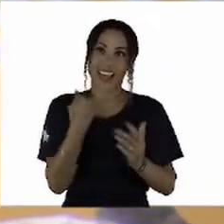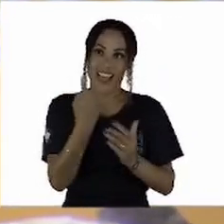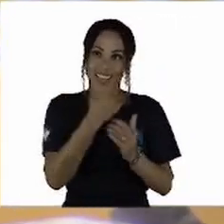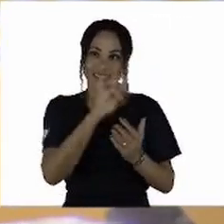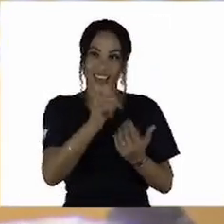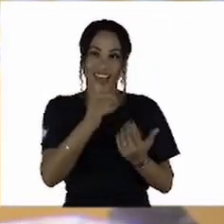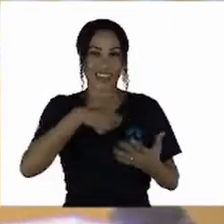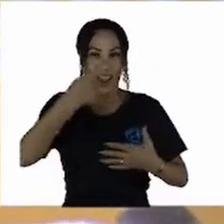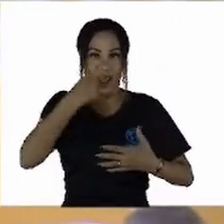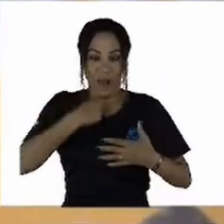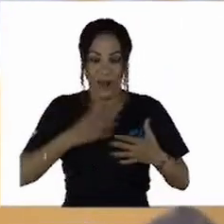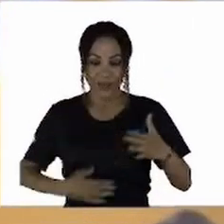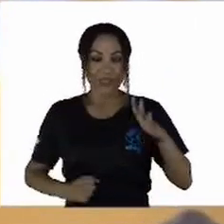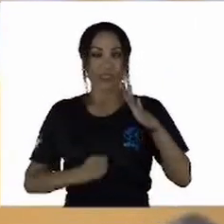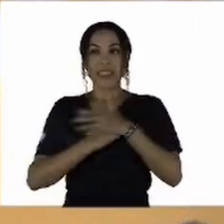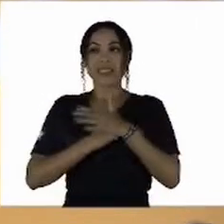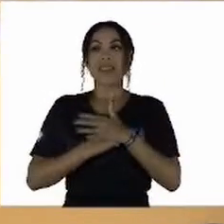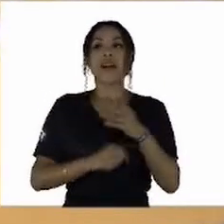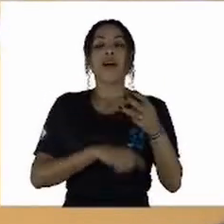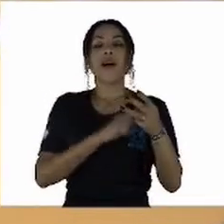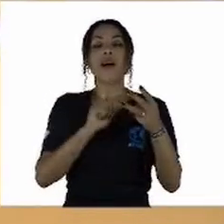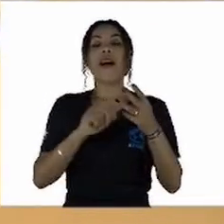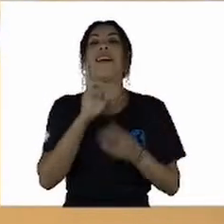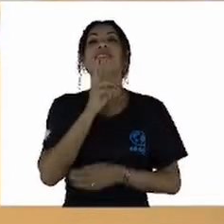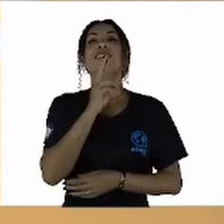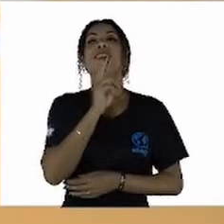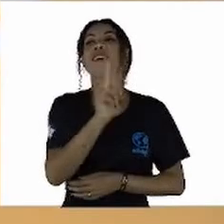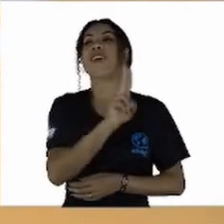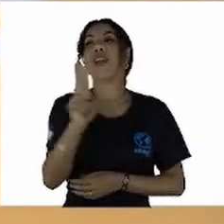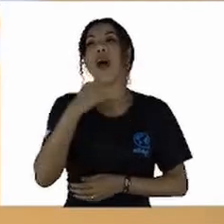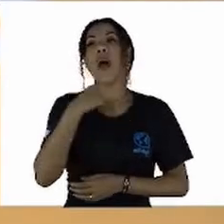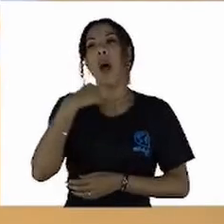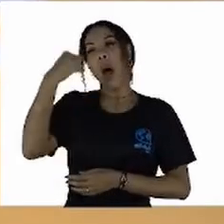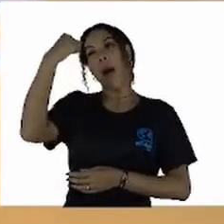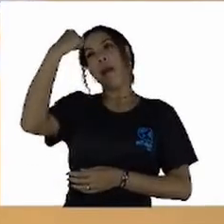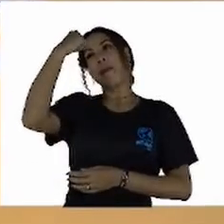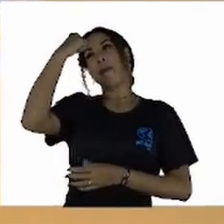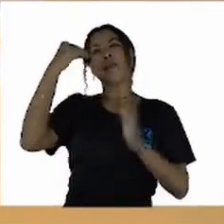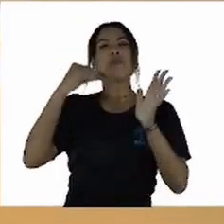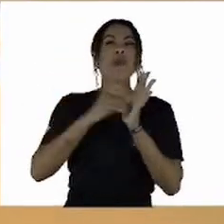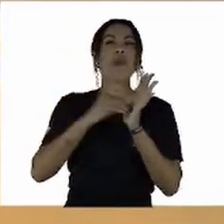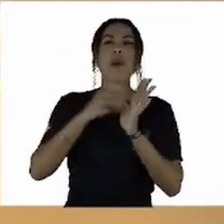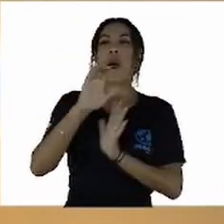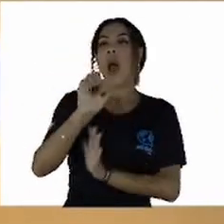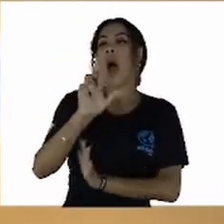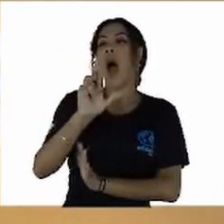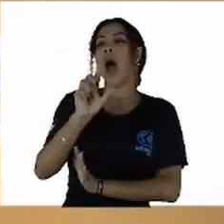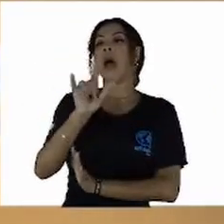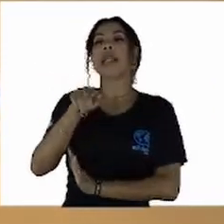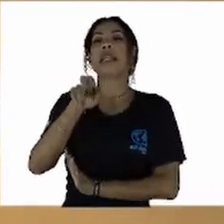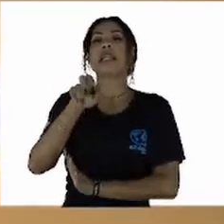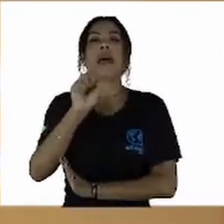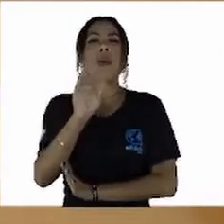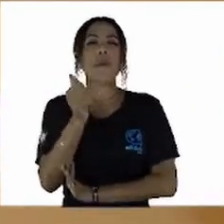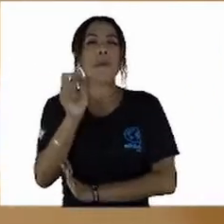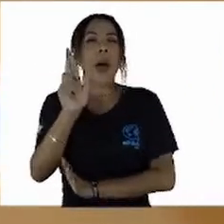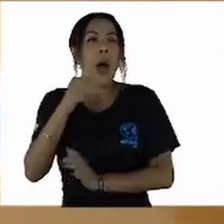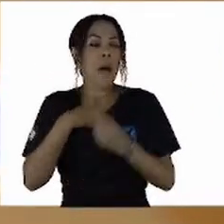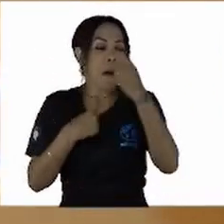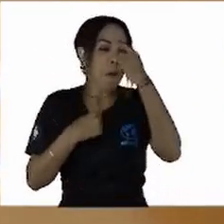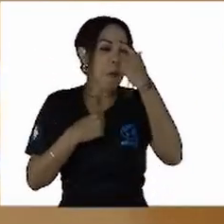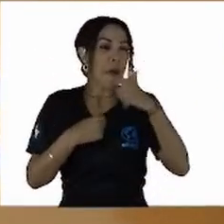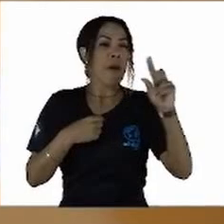vai arrebentar de comer. Agora, em qual restaurante? Pensei em botar qualquer... Carolines Bar. Pensei em